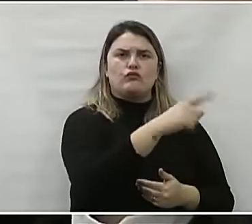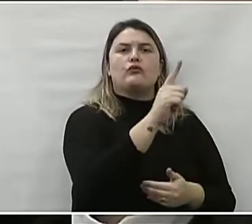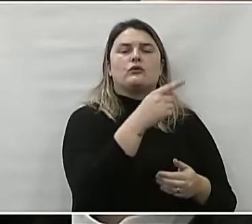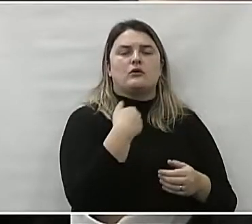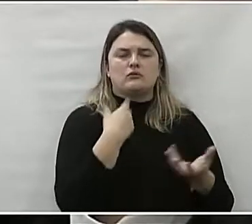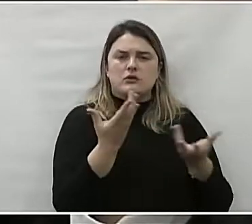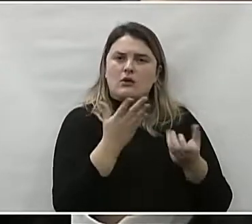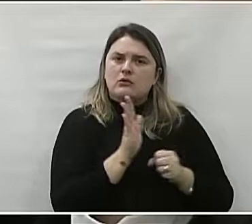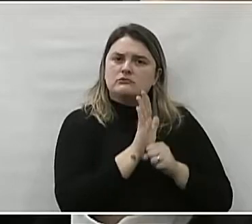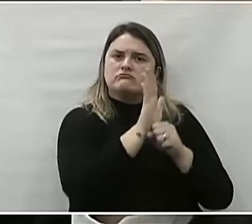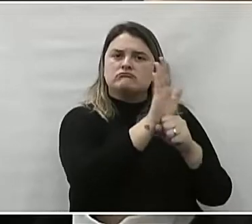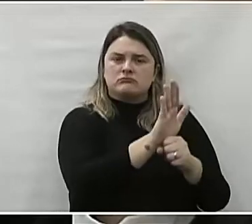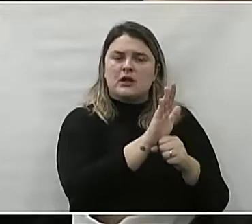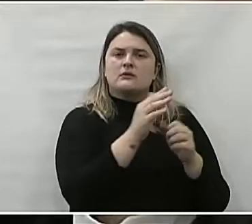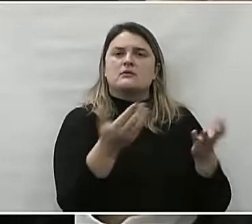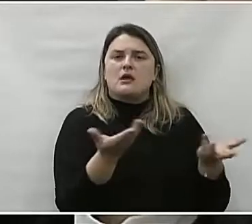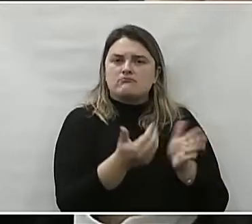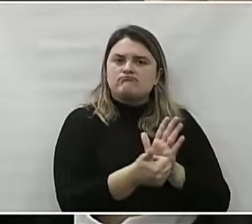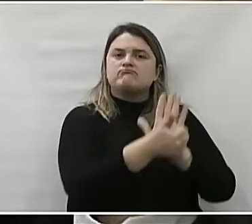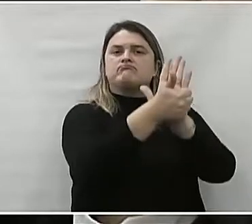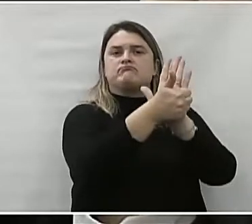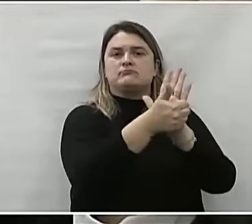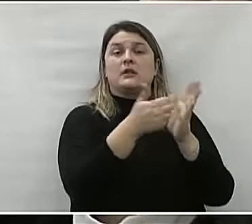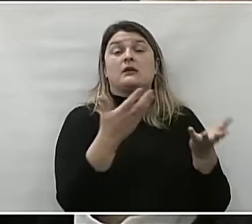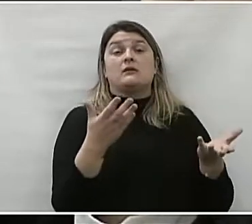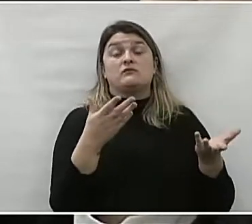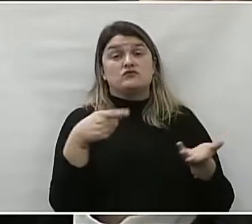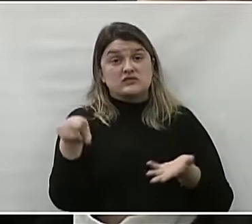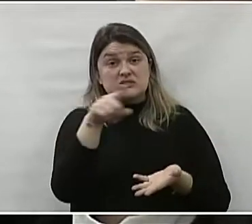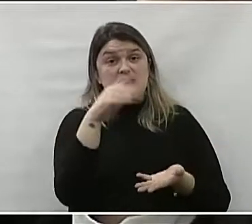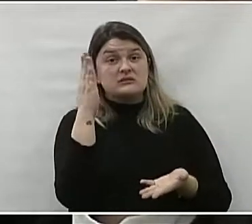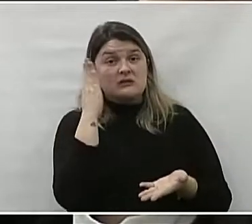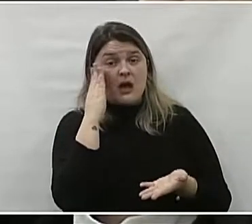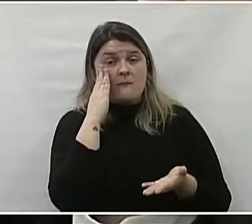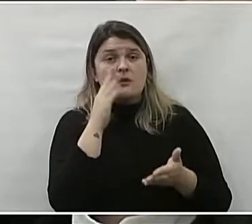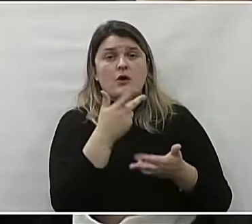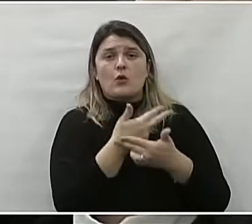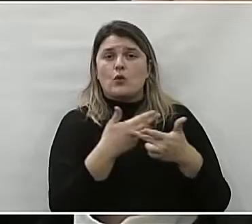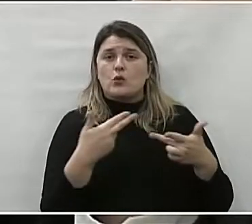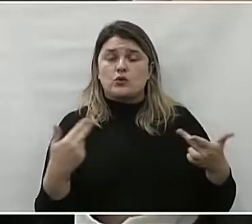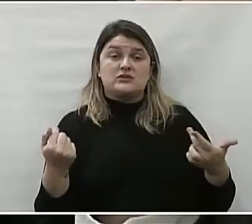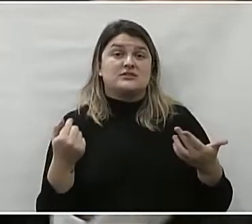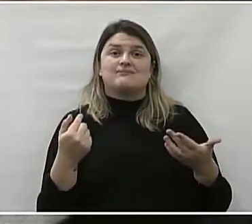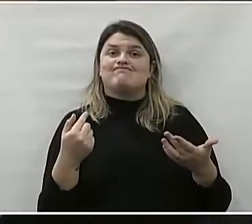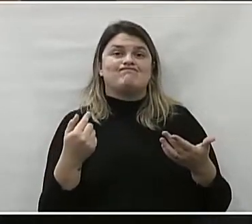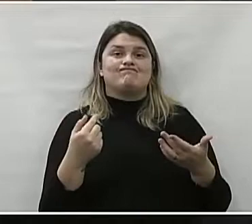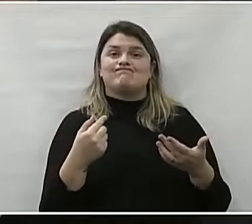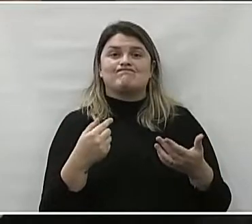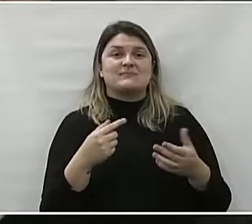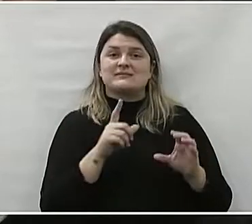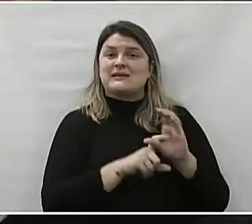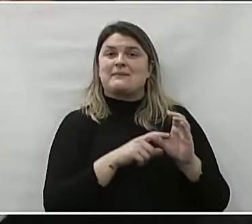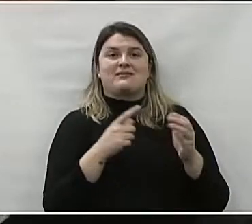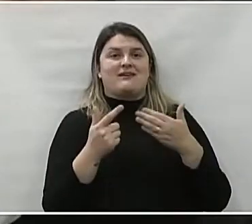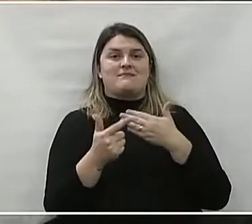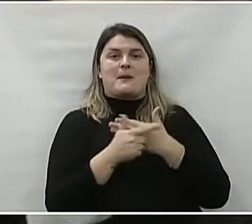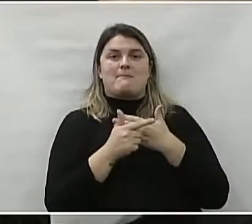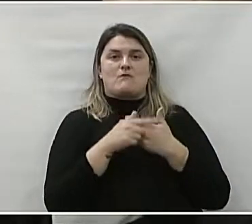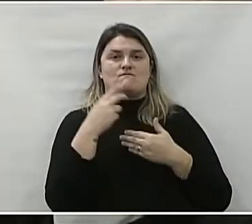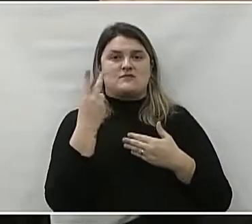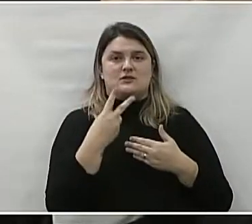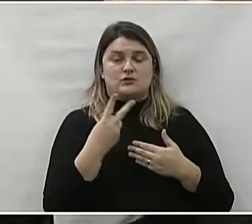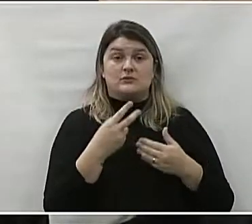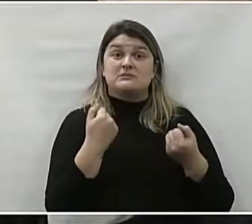buscando contribuir de forma positiva e como todos sabe muitas coisas não dependem do vereador né